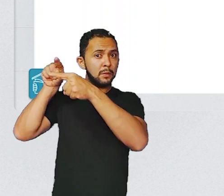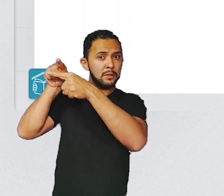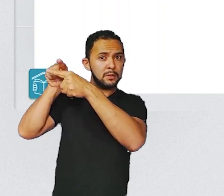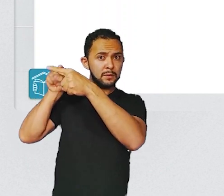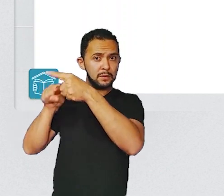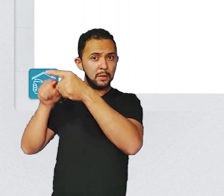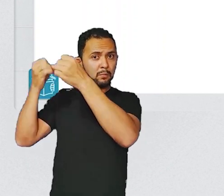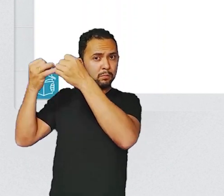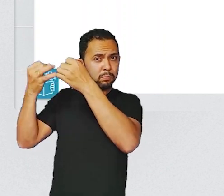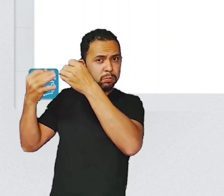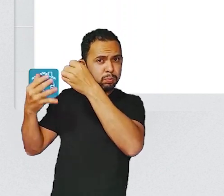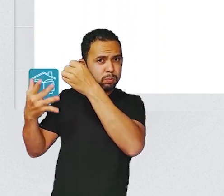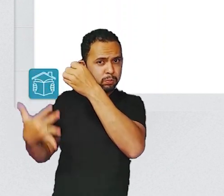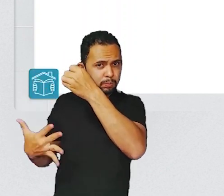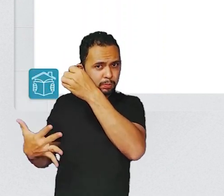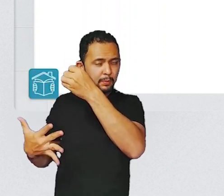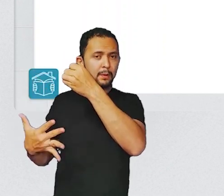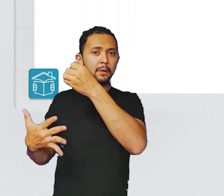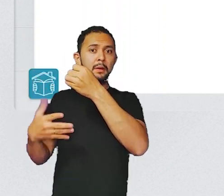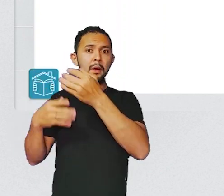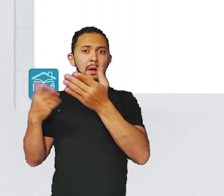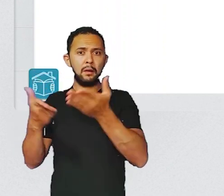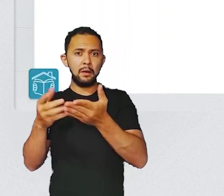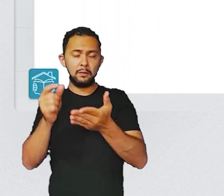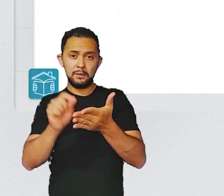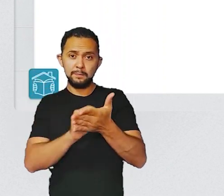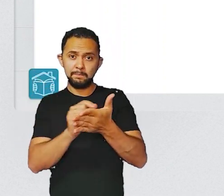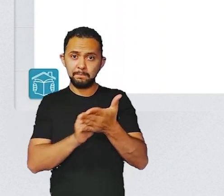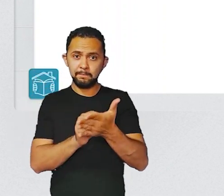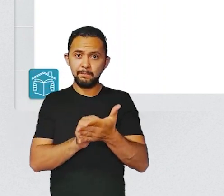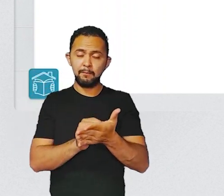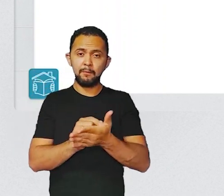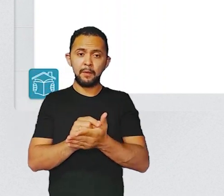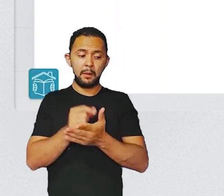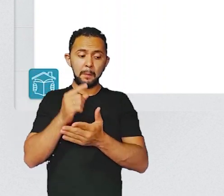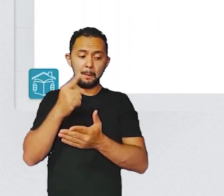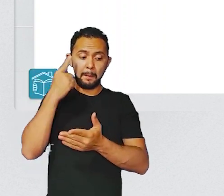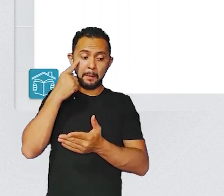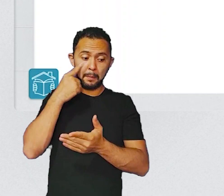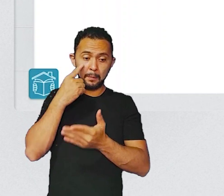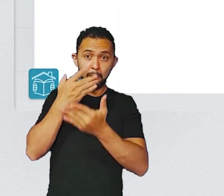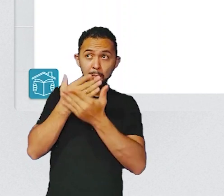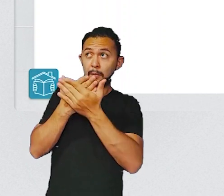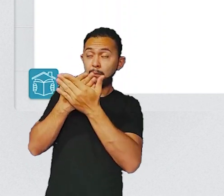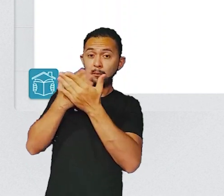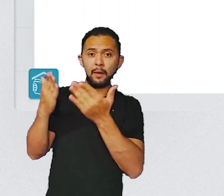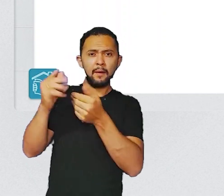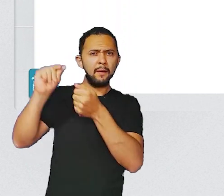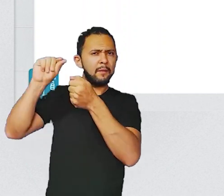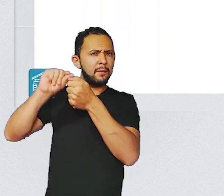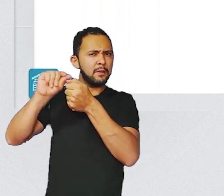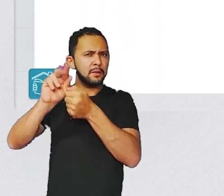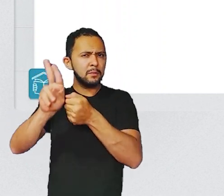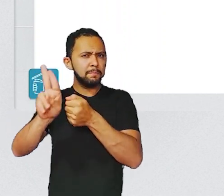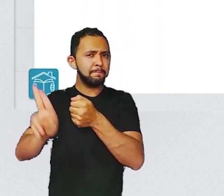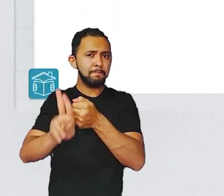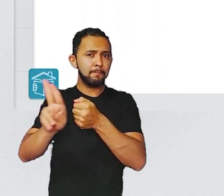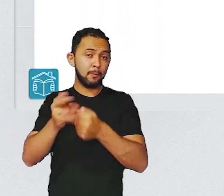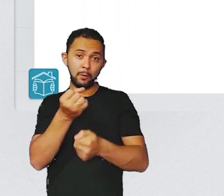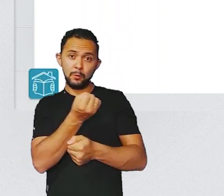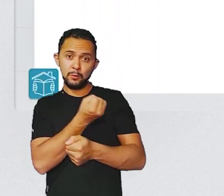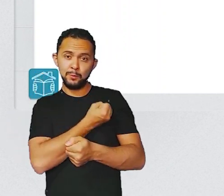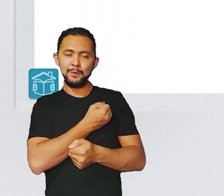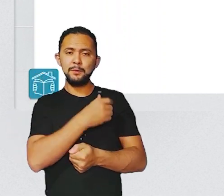um número e você vai escrever esse número como produto, onde você vai usar os